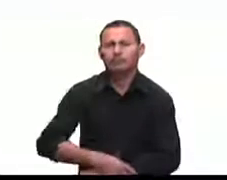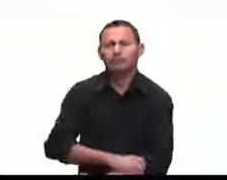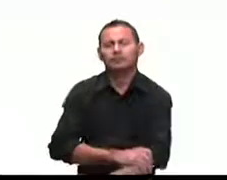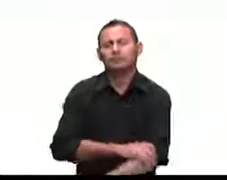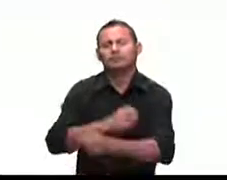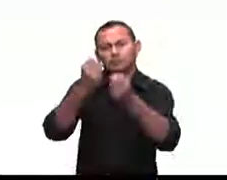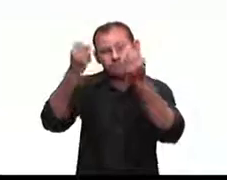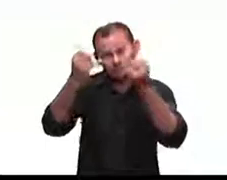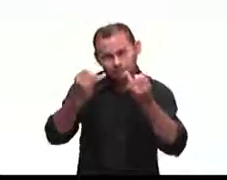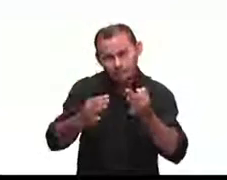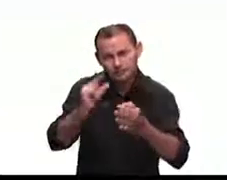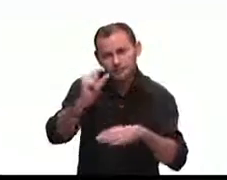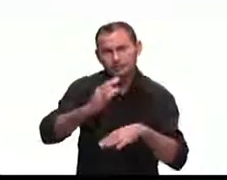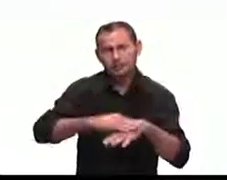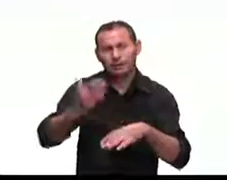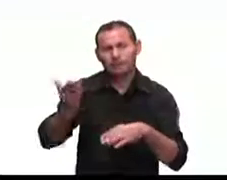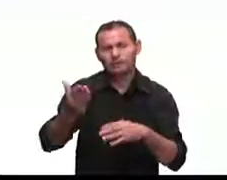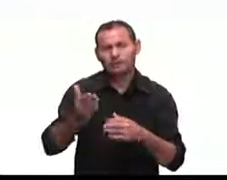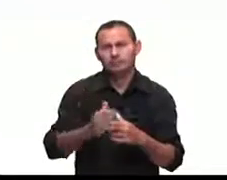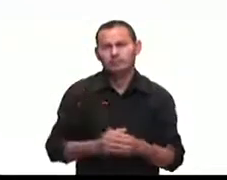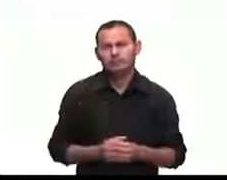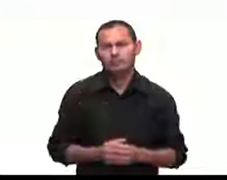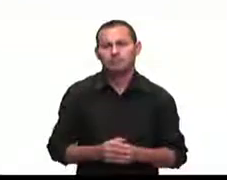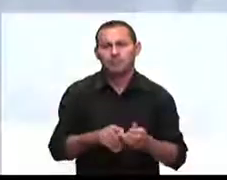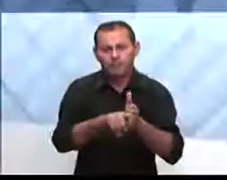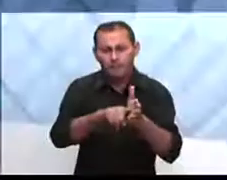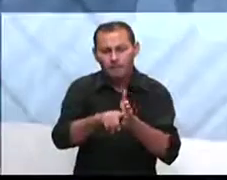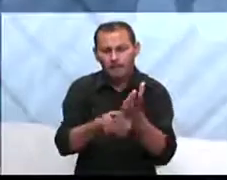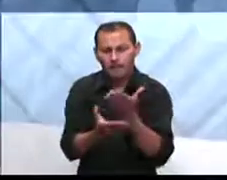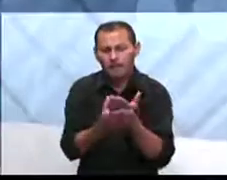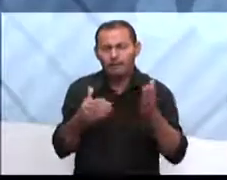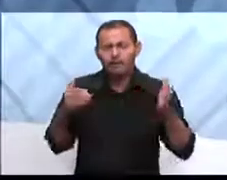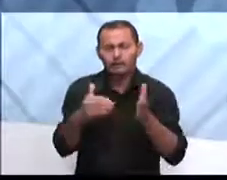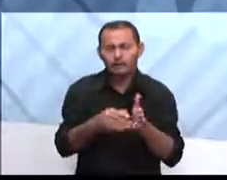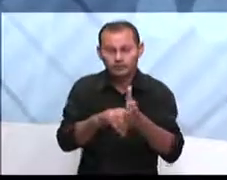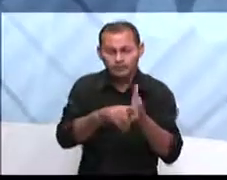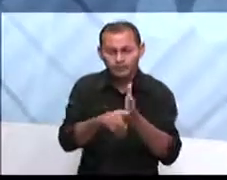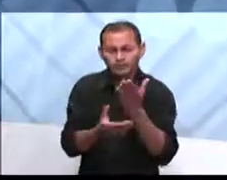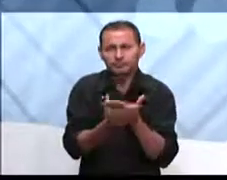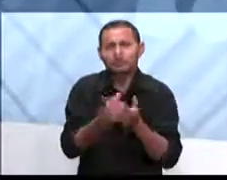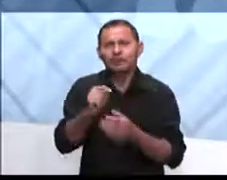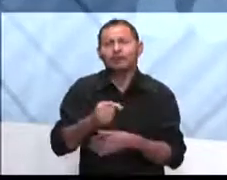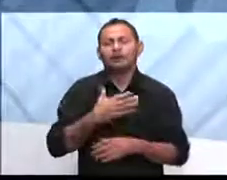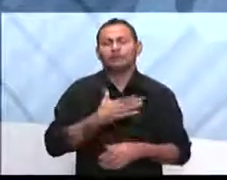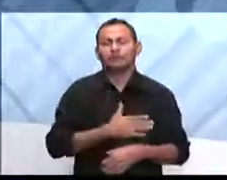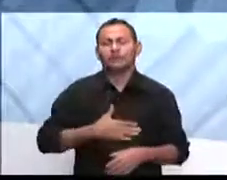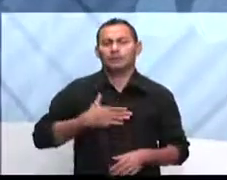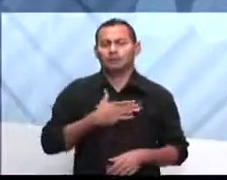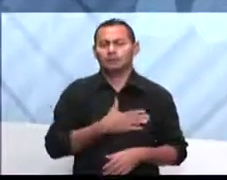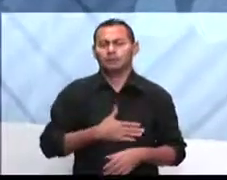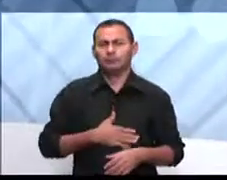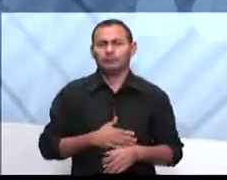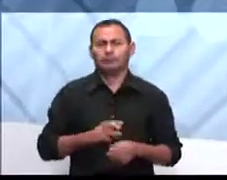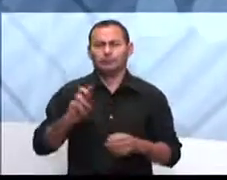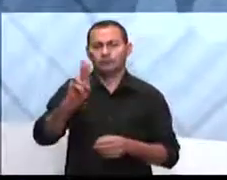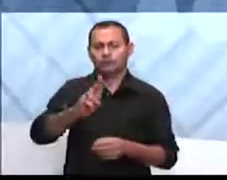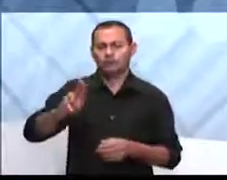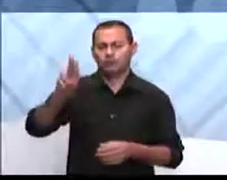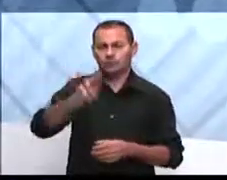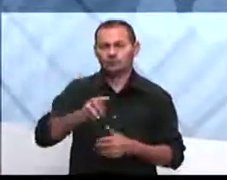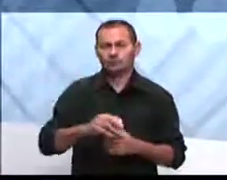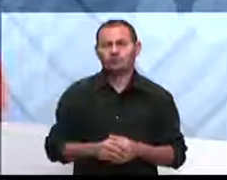a respeito um pouco, né, da pesquisa, a última pesquisa, que é a satisfação do